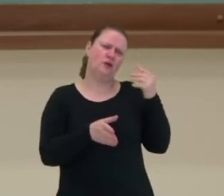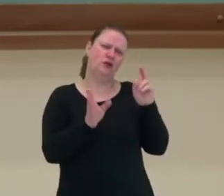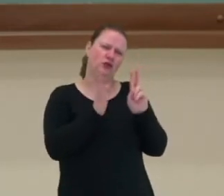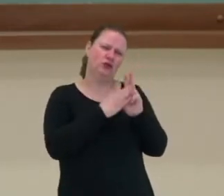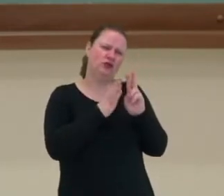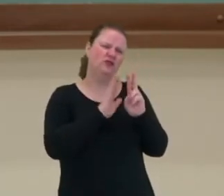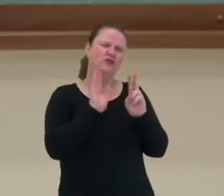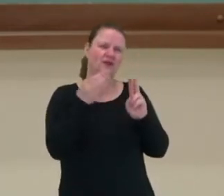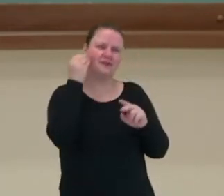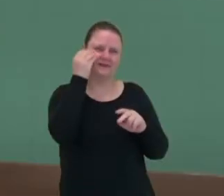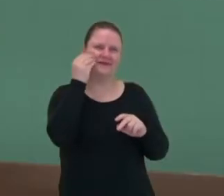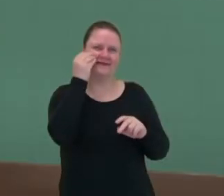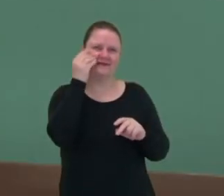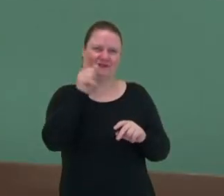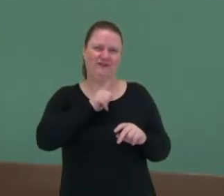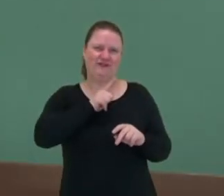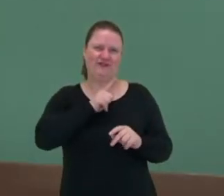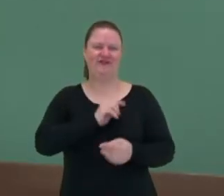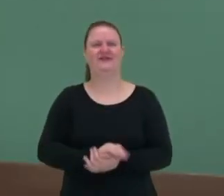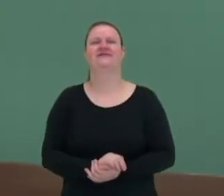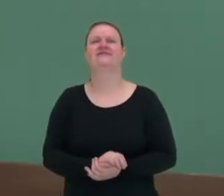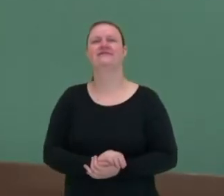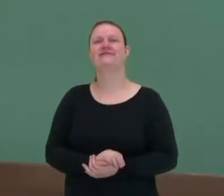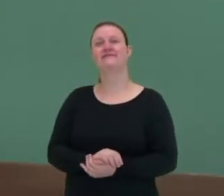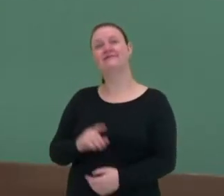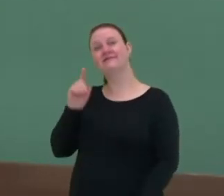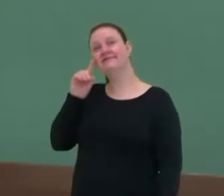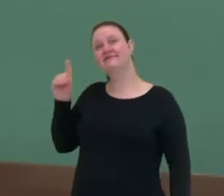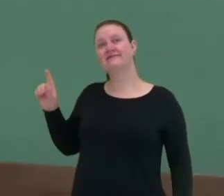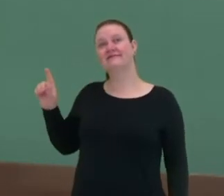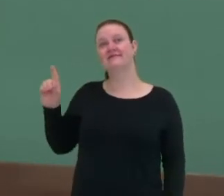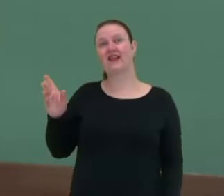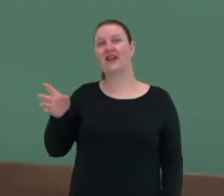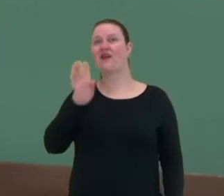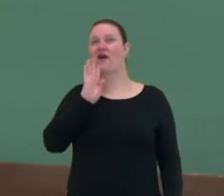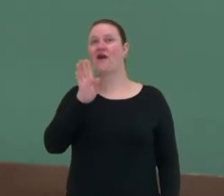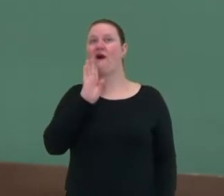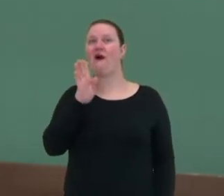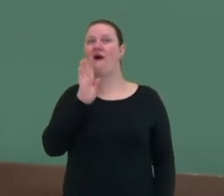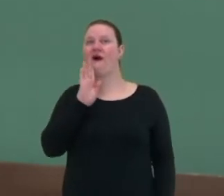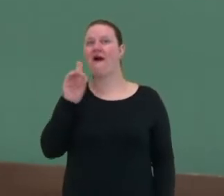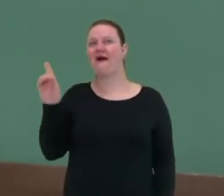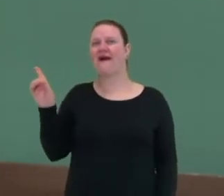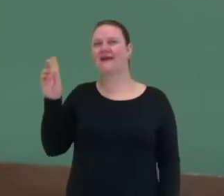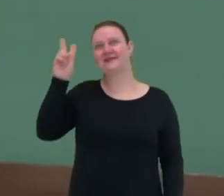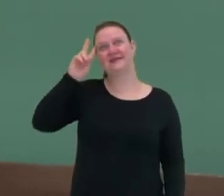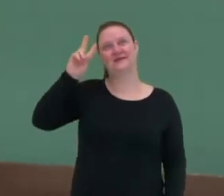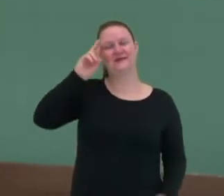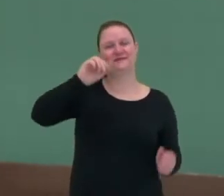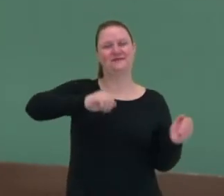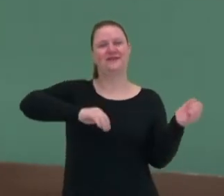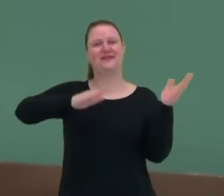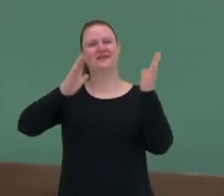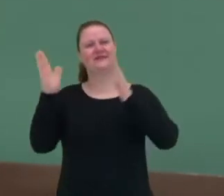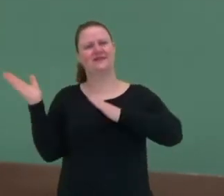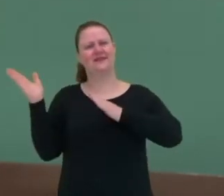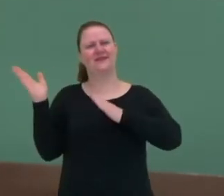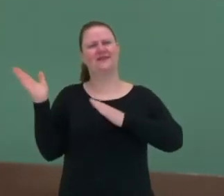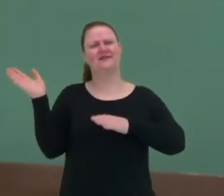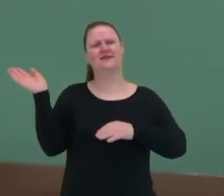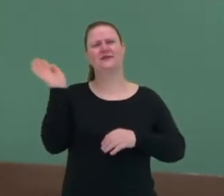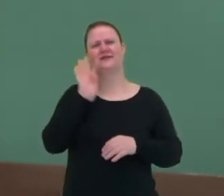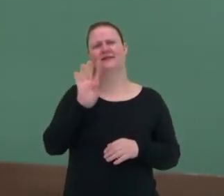ok? Curiosidade, você conhece o Robin Hood? Acredito que sim, né? Essa história é muito conhecida,